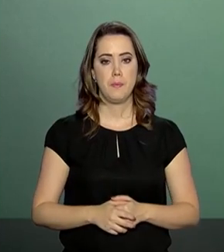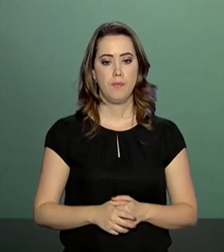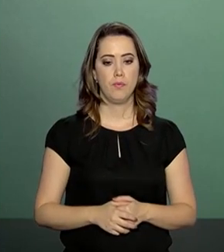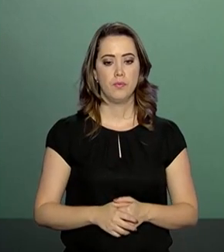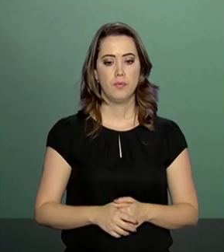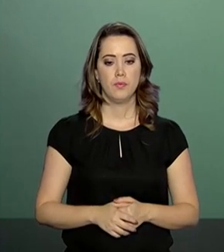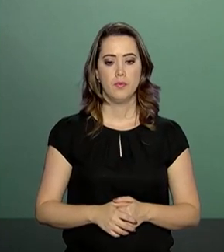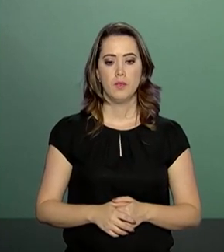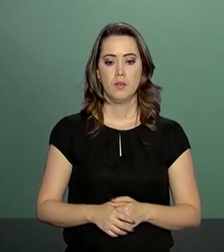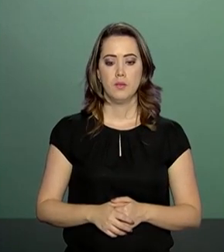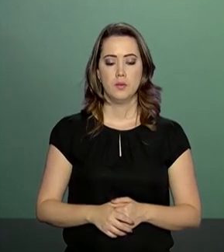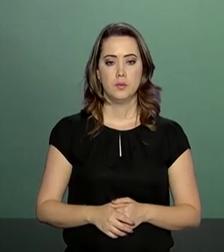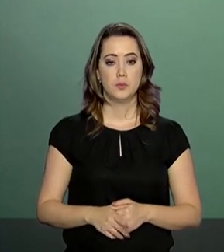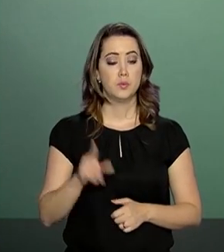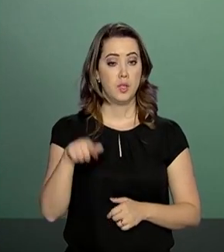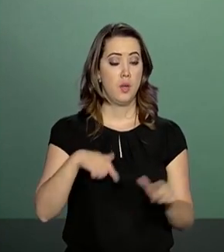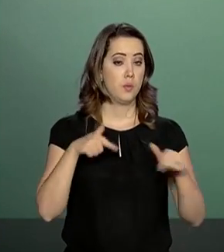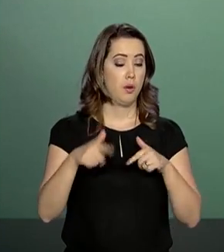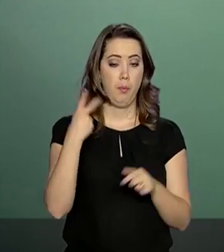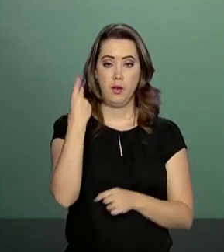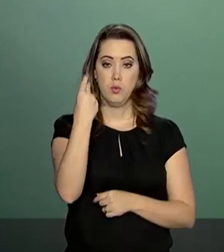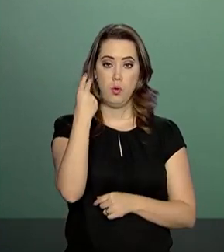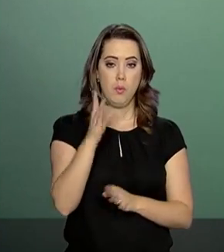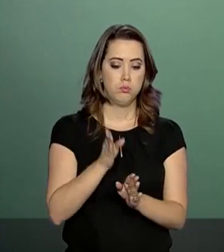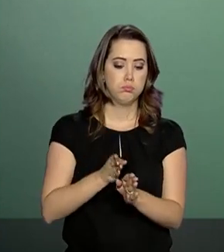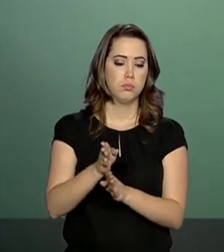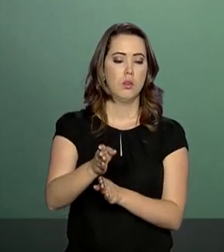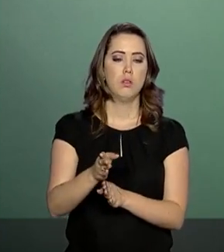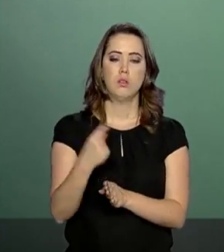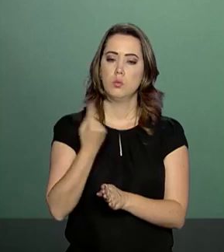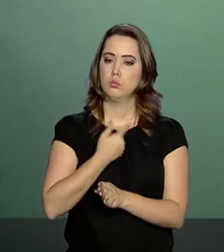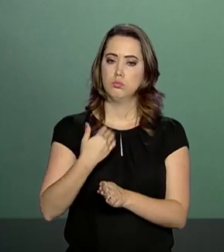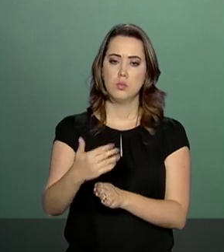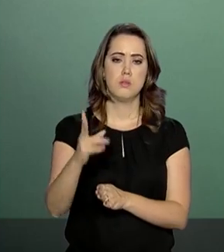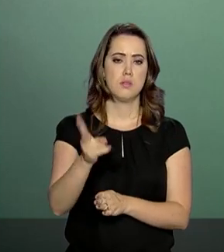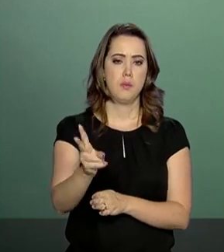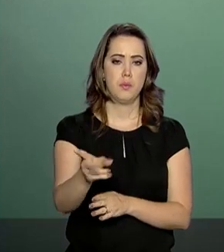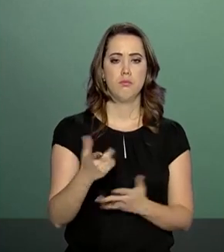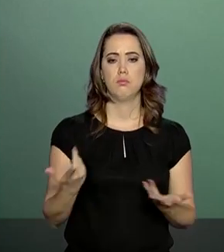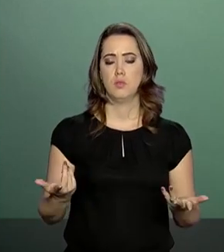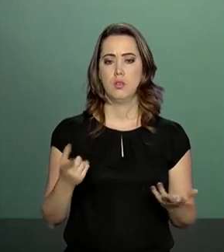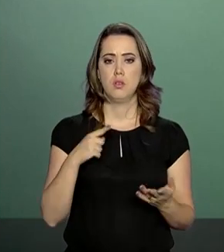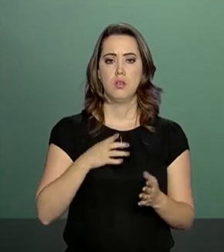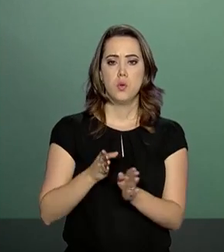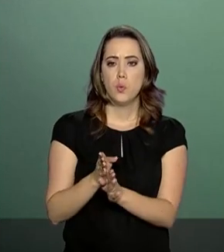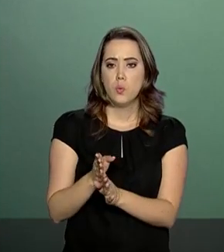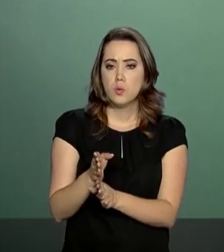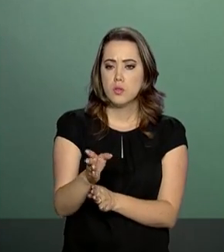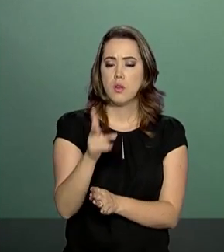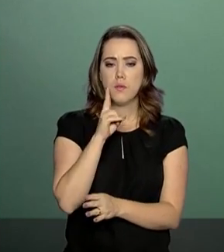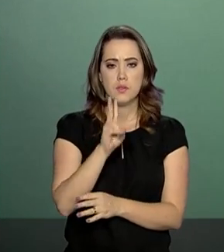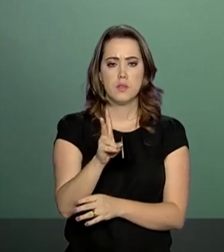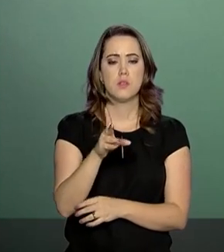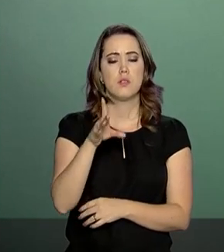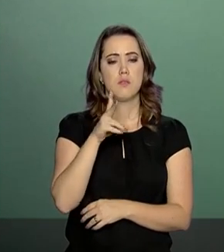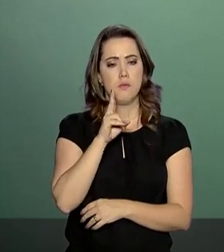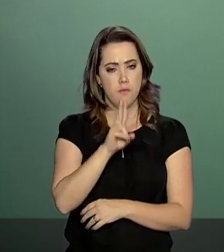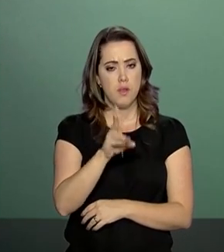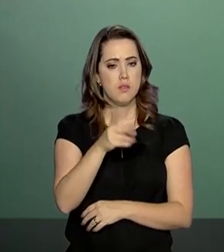soberania são as operações Norma mais da faixa de fronteira que nós estamos desencadeando que são cerca diariamente Você conhece